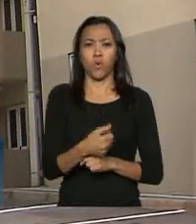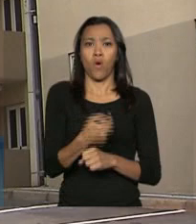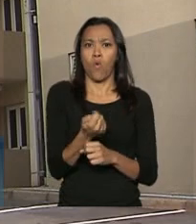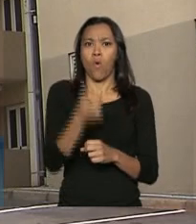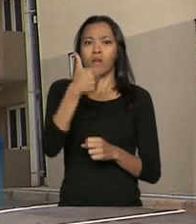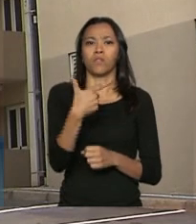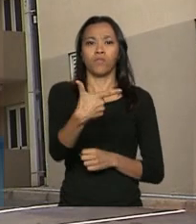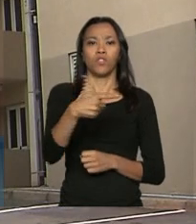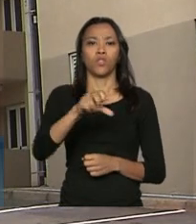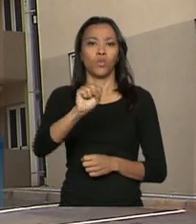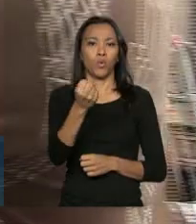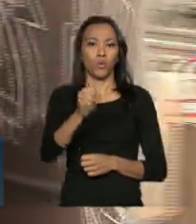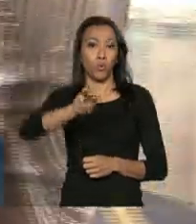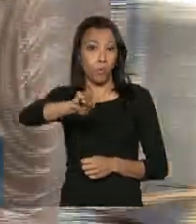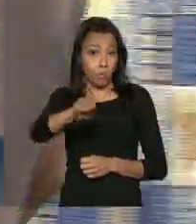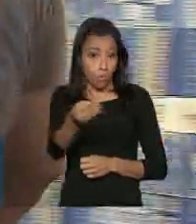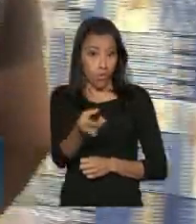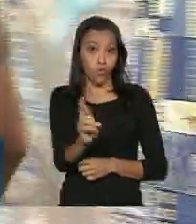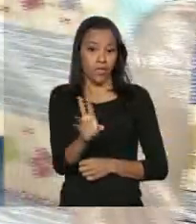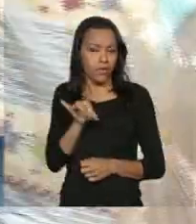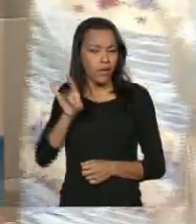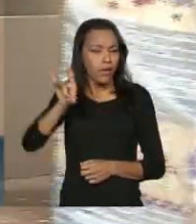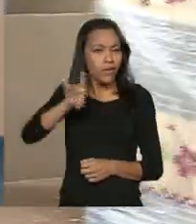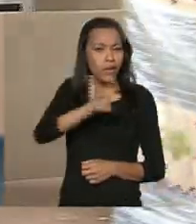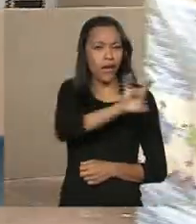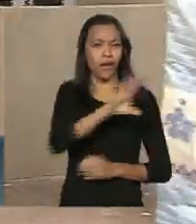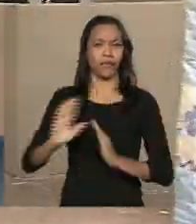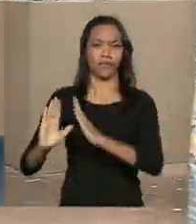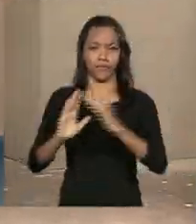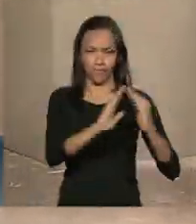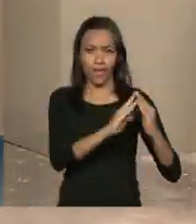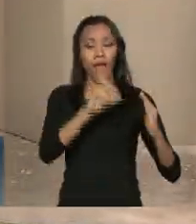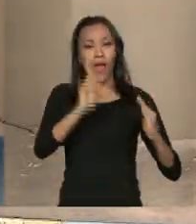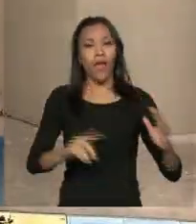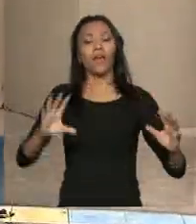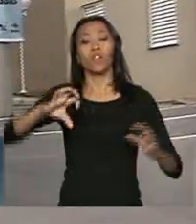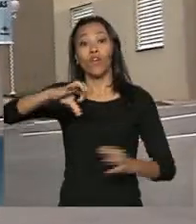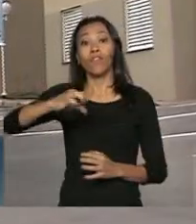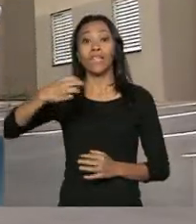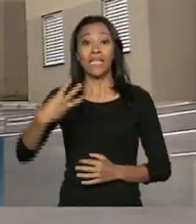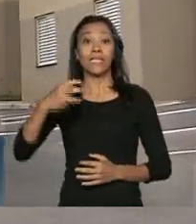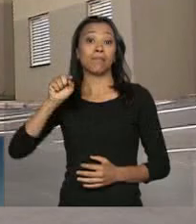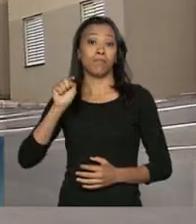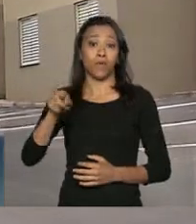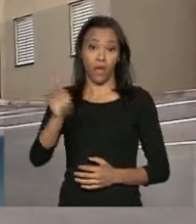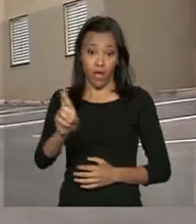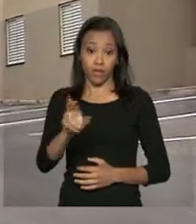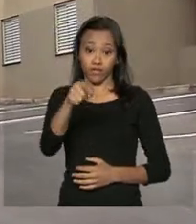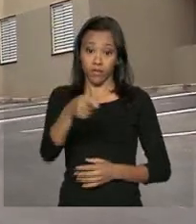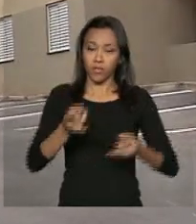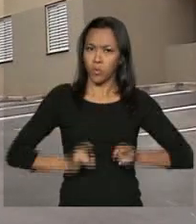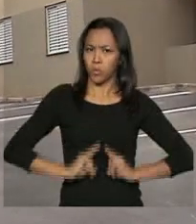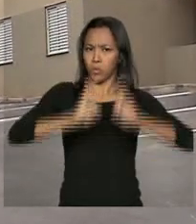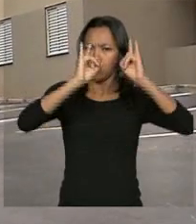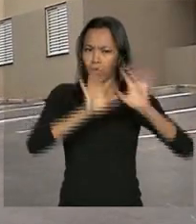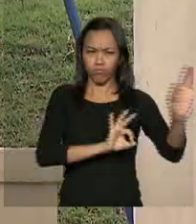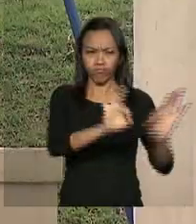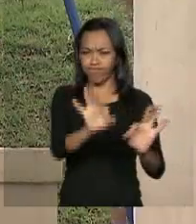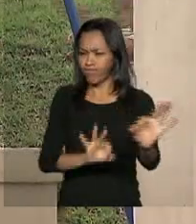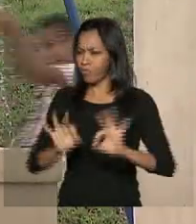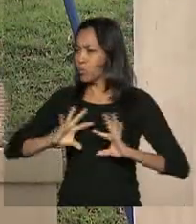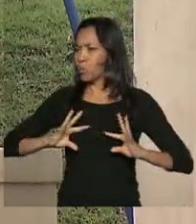28 milhões de reais e cada unidade está avaliada em 93 mil reais. O condomínio tem infraestrutura